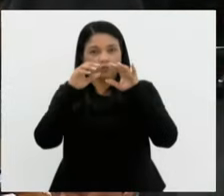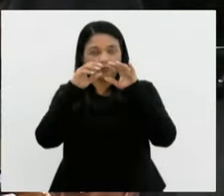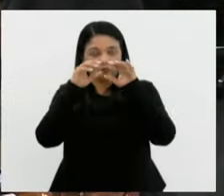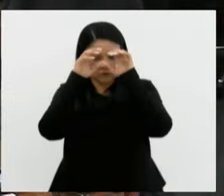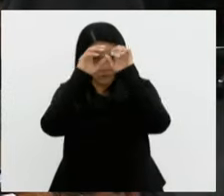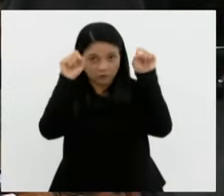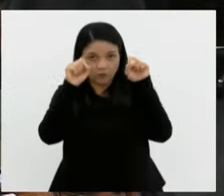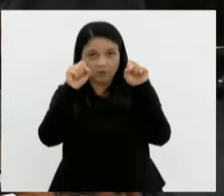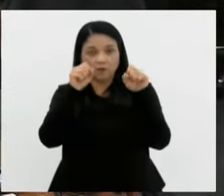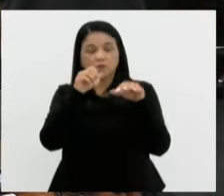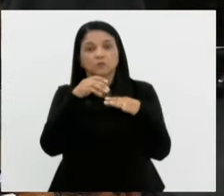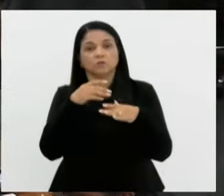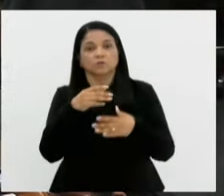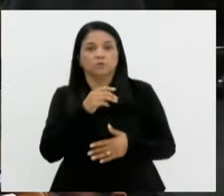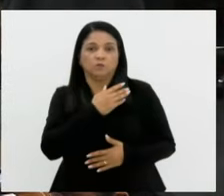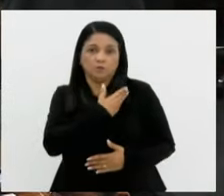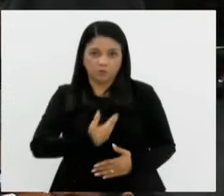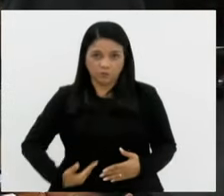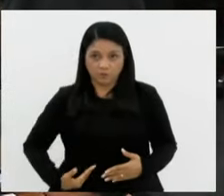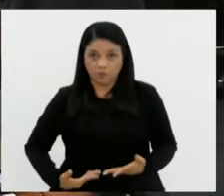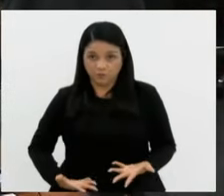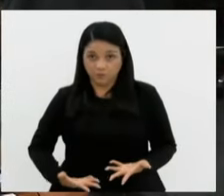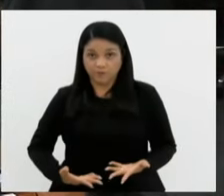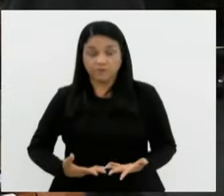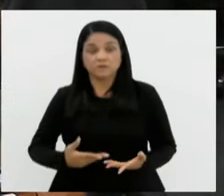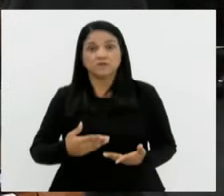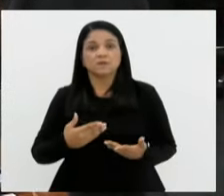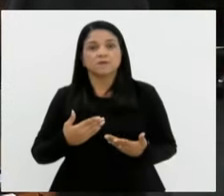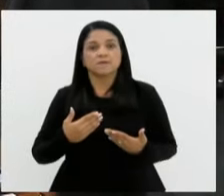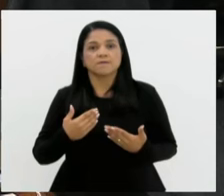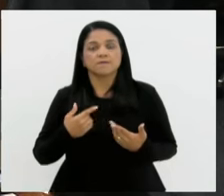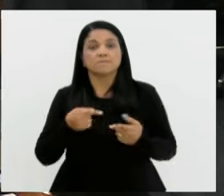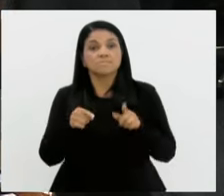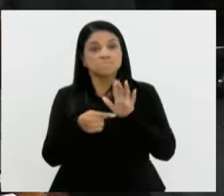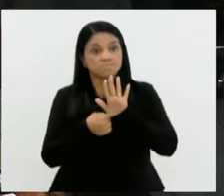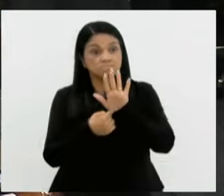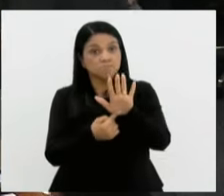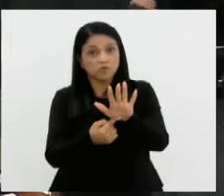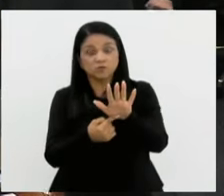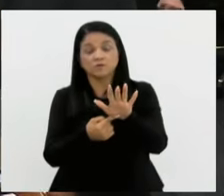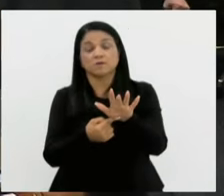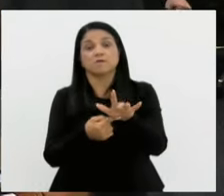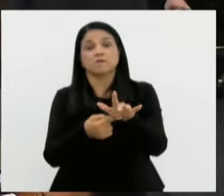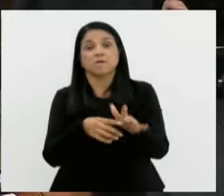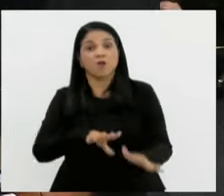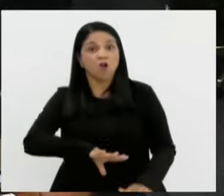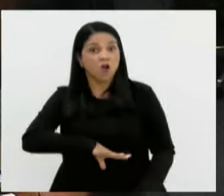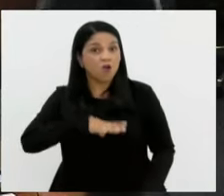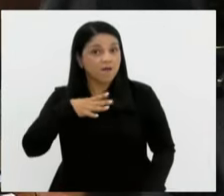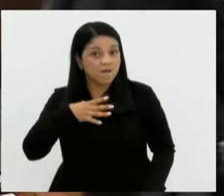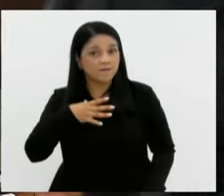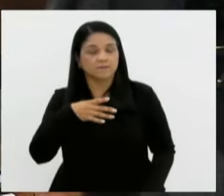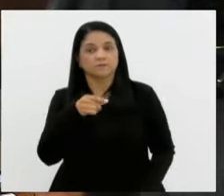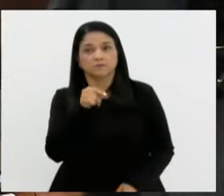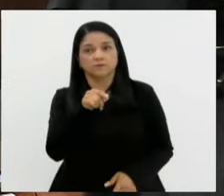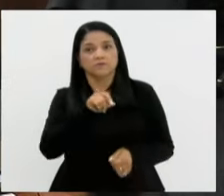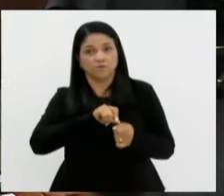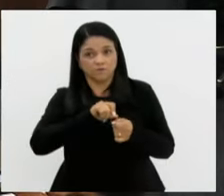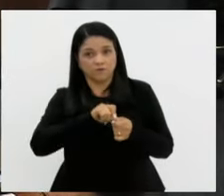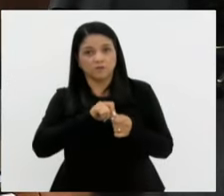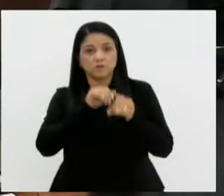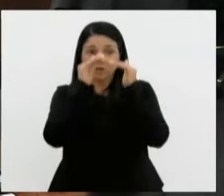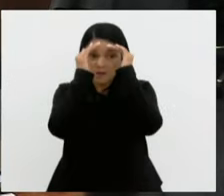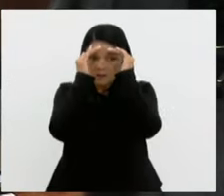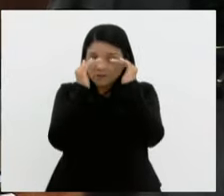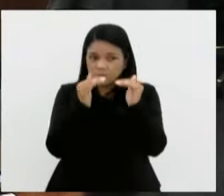poucos têm a cara limpa de poder fazê-lo o que Vossa Excelência fez, Vossa Excelência diz, todo respeito ao Ministério Público, que